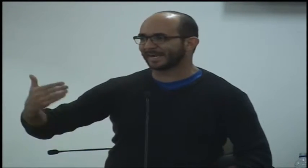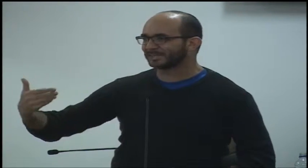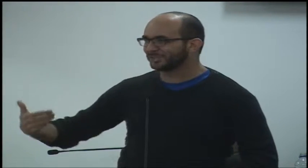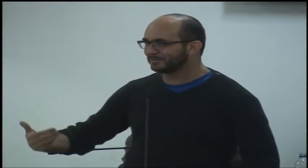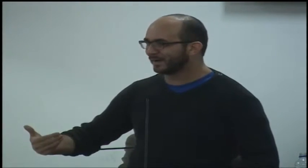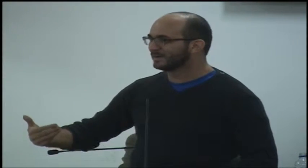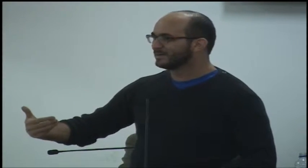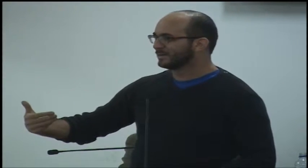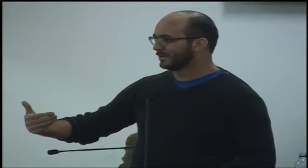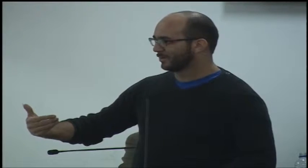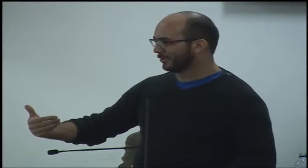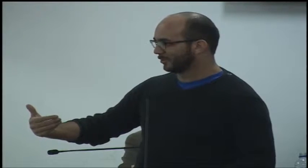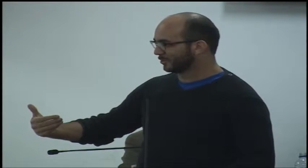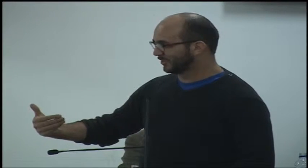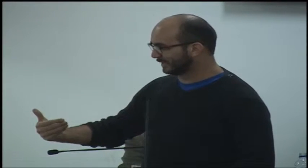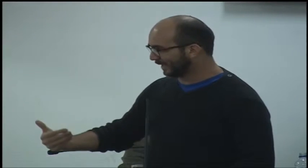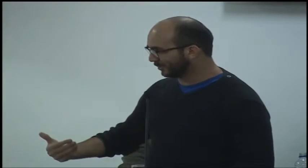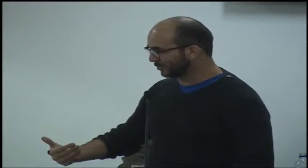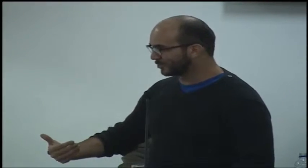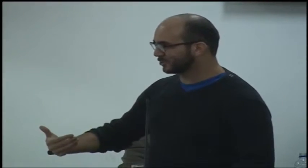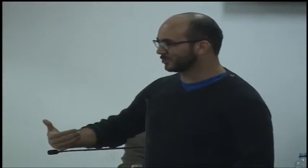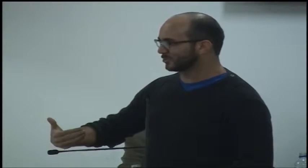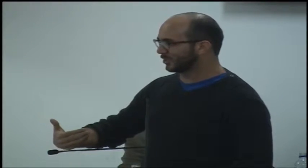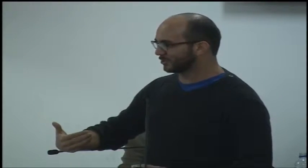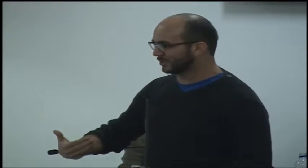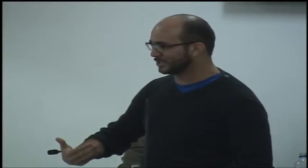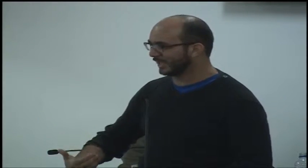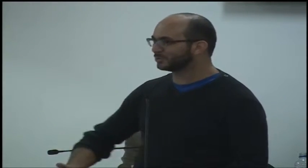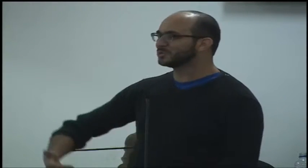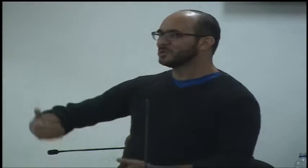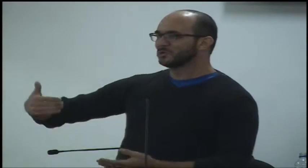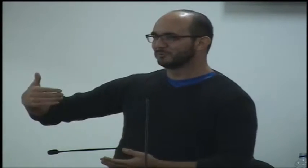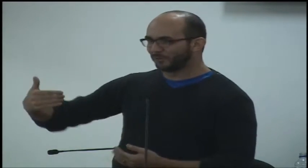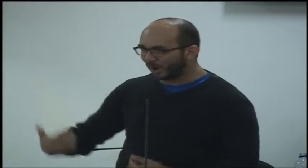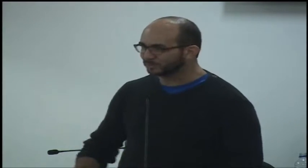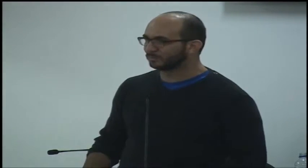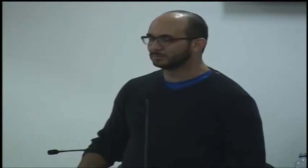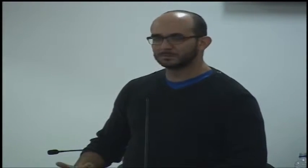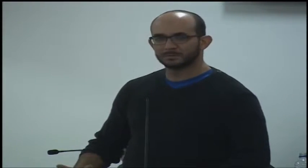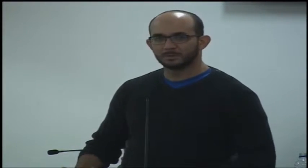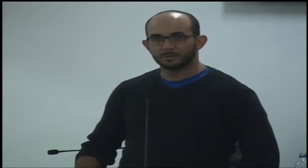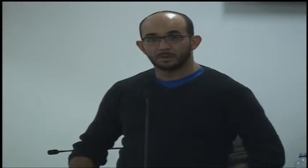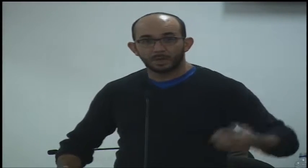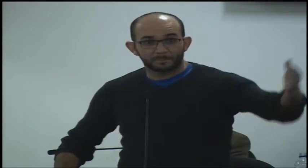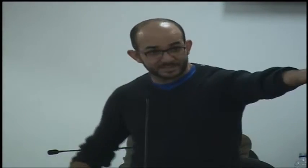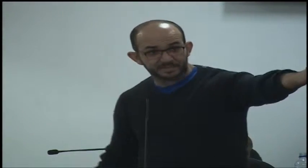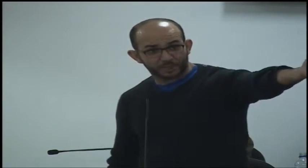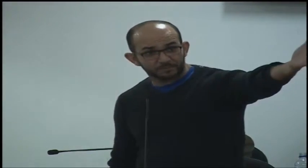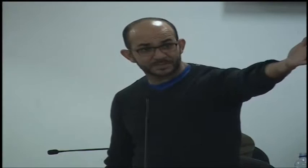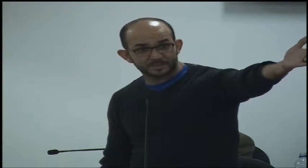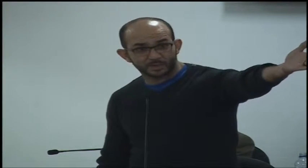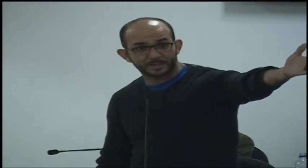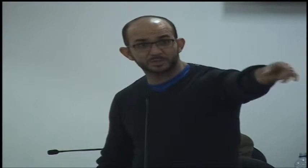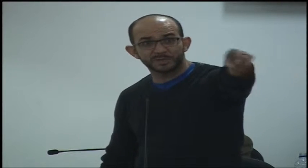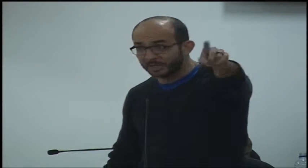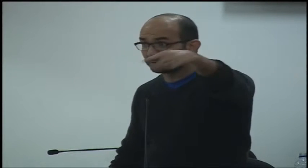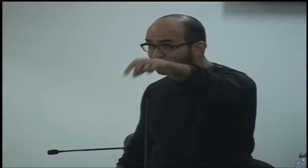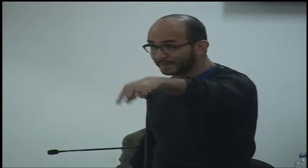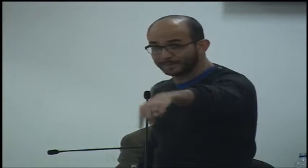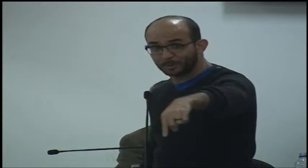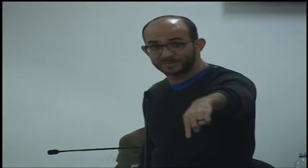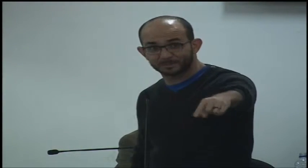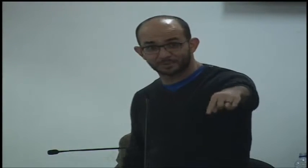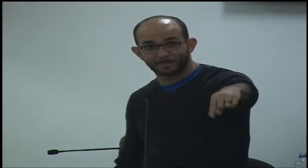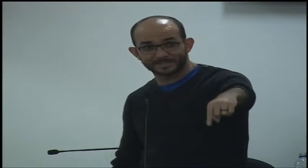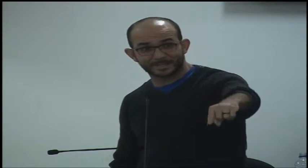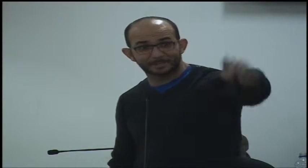declividade é negativa, os detritos, os nossos dejetos, voltam. A empresa chegou a fazer isso aqui, os meninos aqui